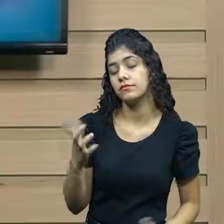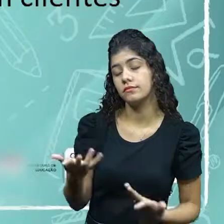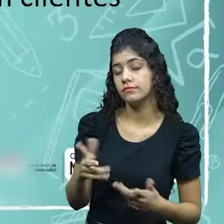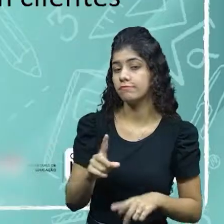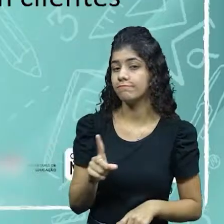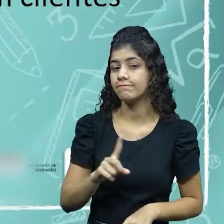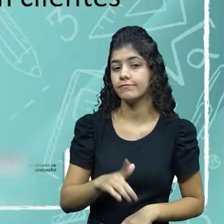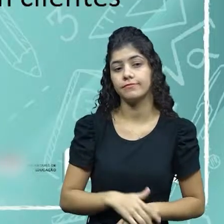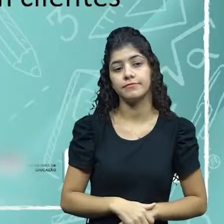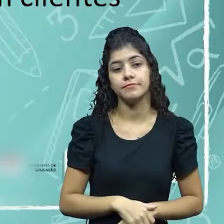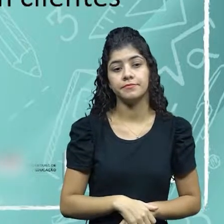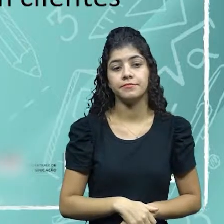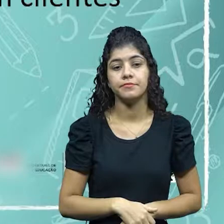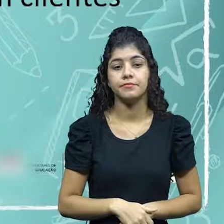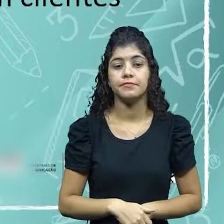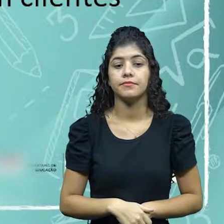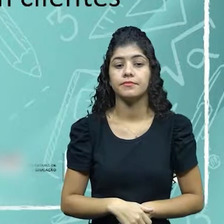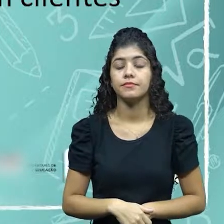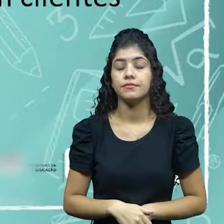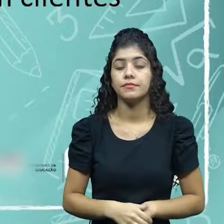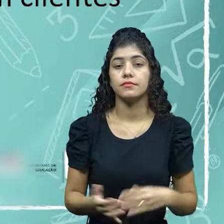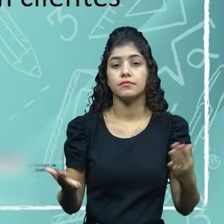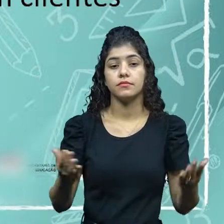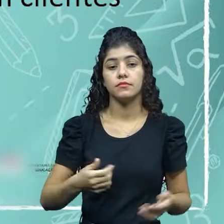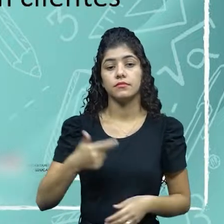bom? A segunda